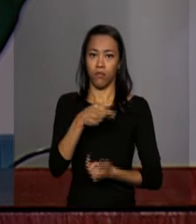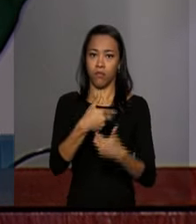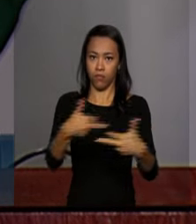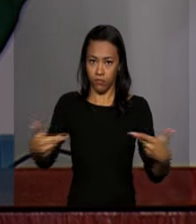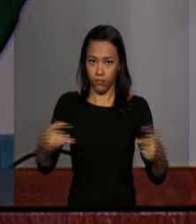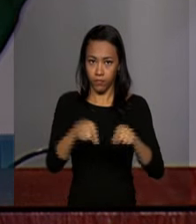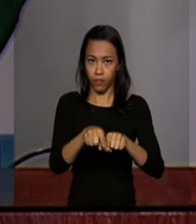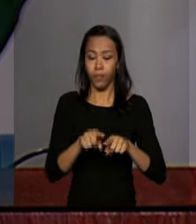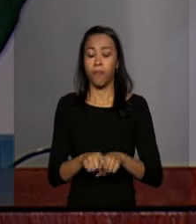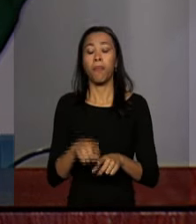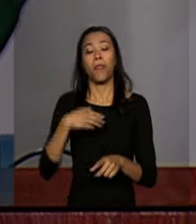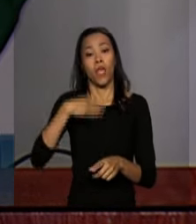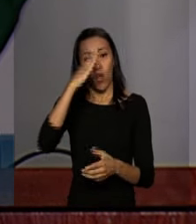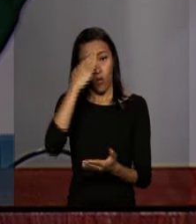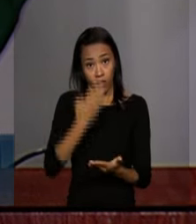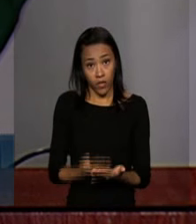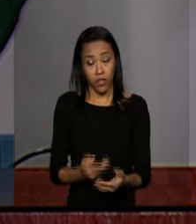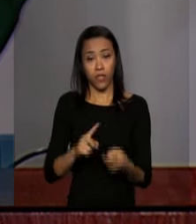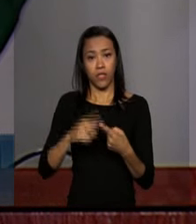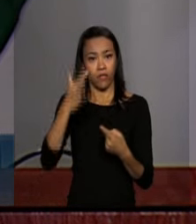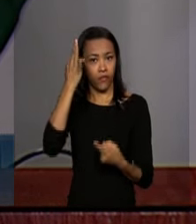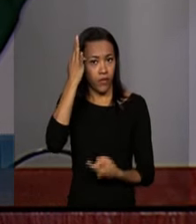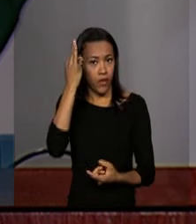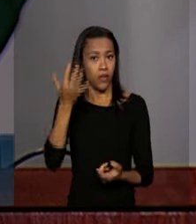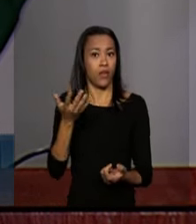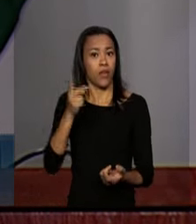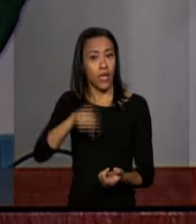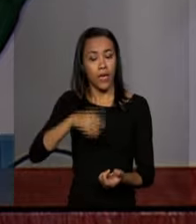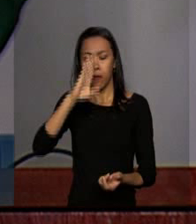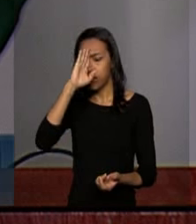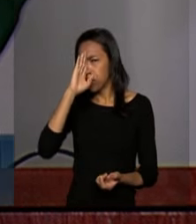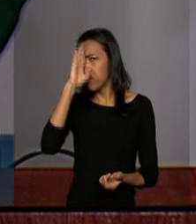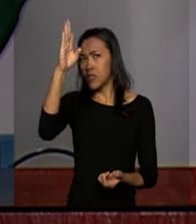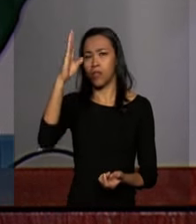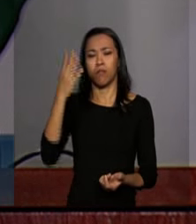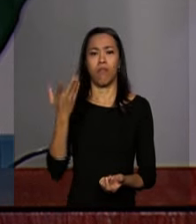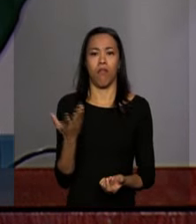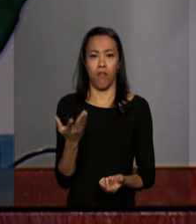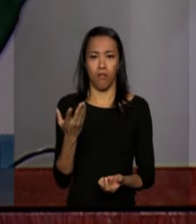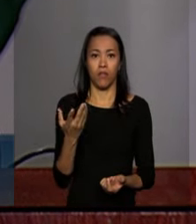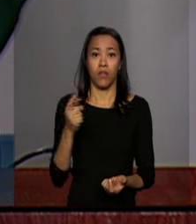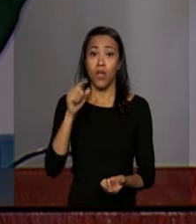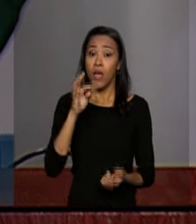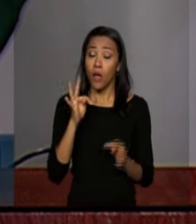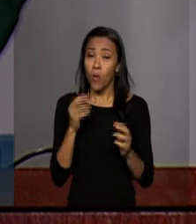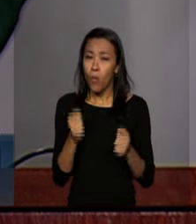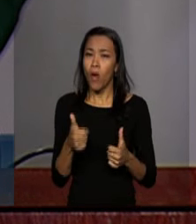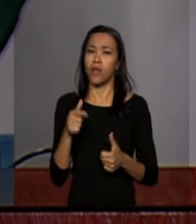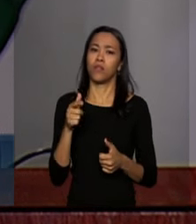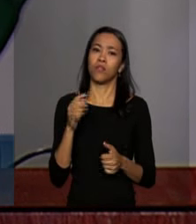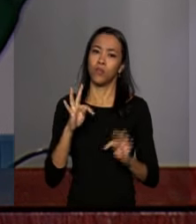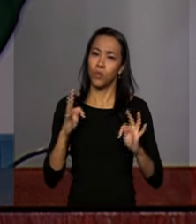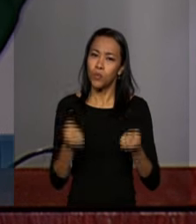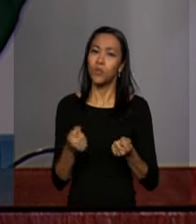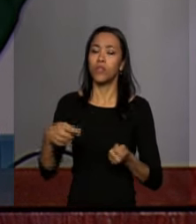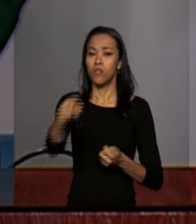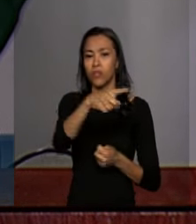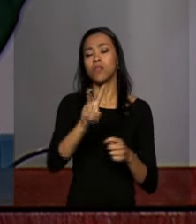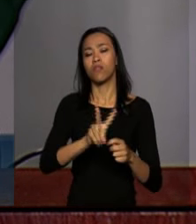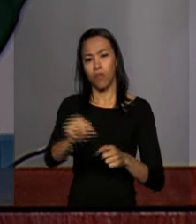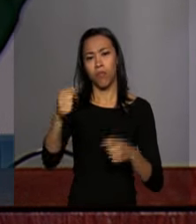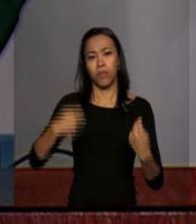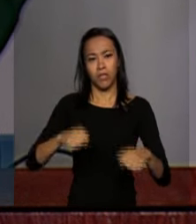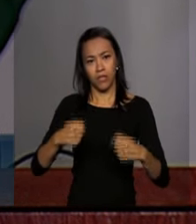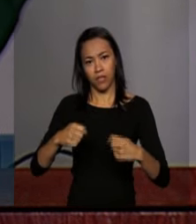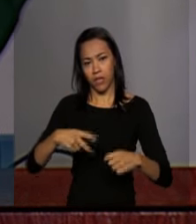Confiança, sinônimo de fé, a principal das virtudes, é quase tudo de que vocês vão precisar ao longo das suas